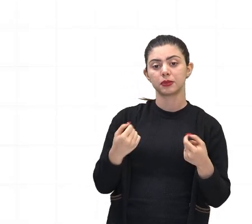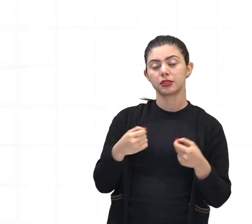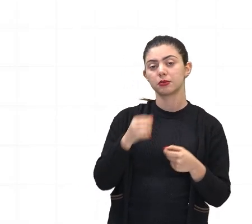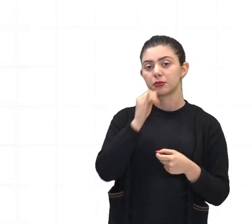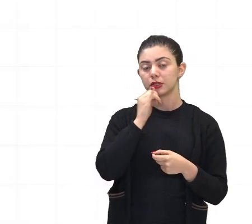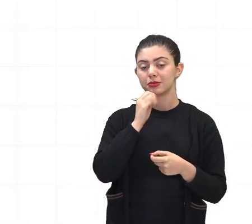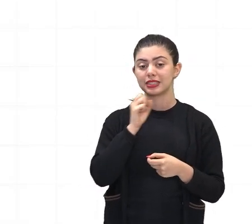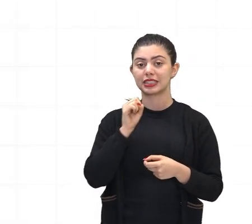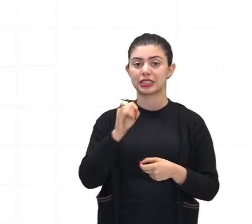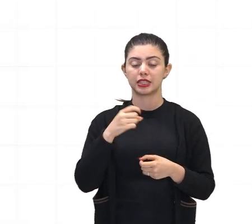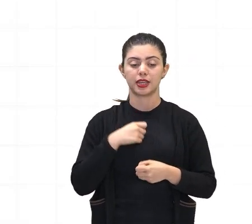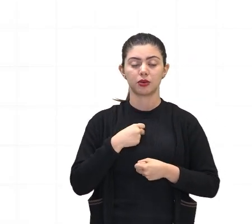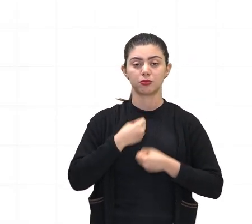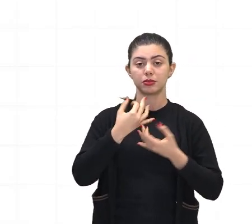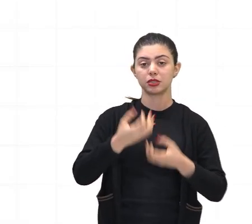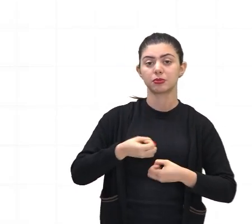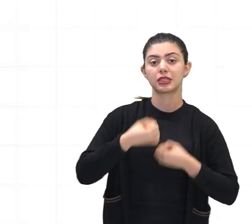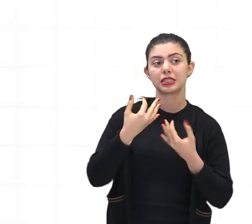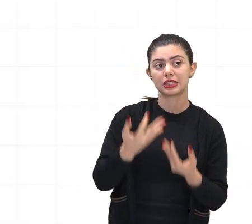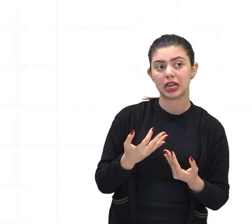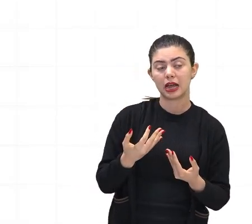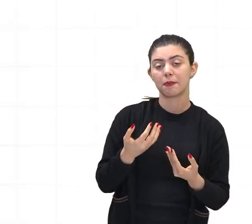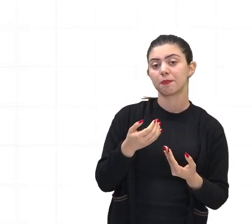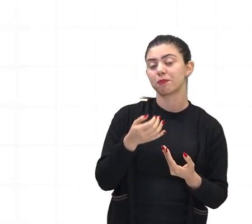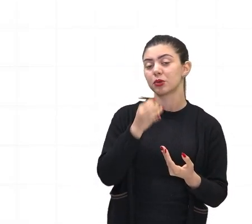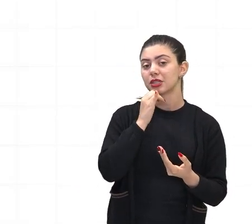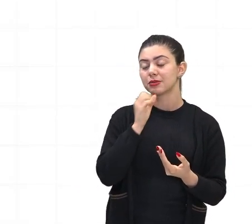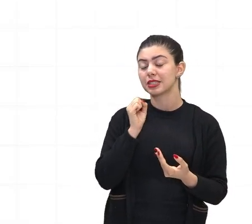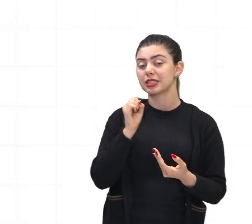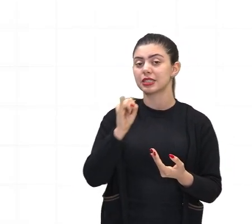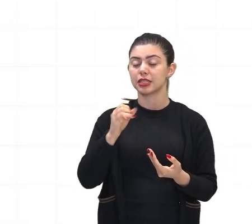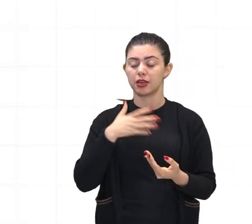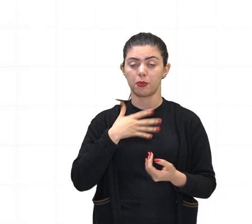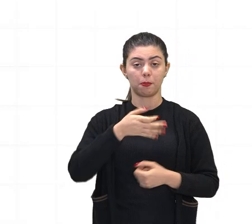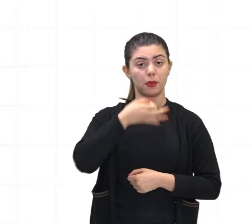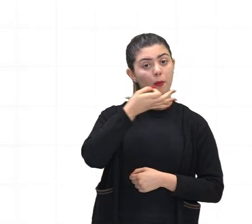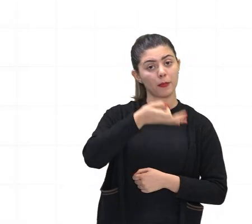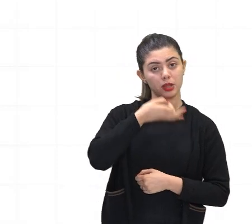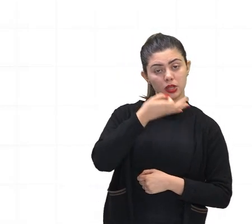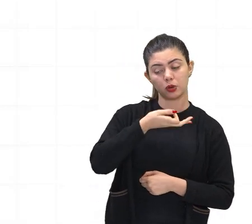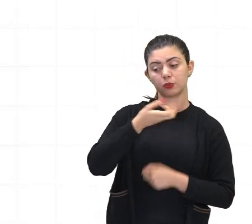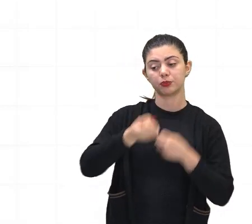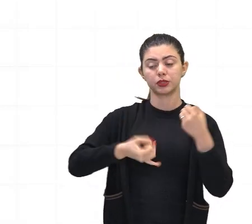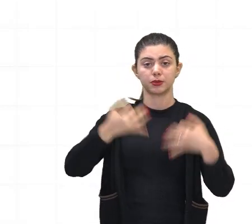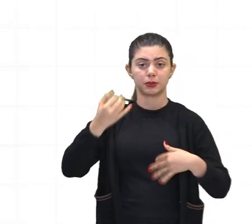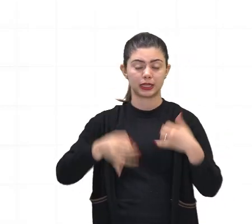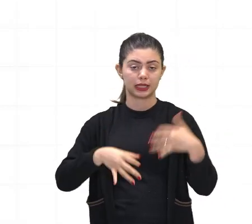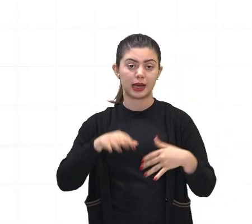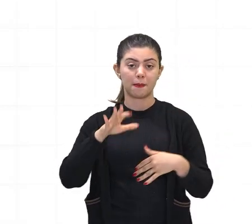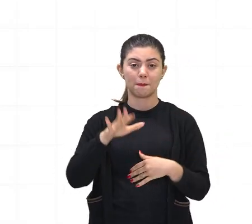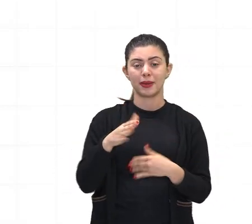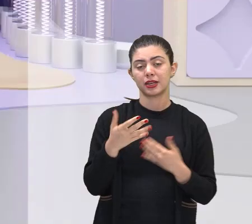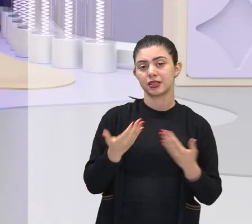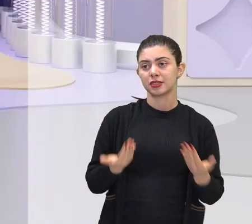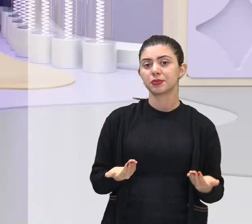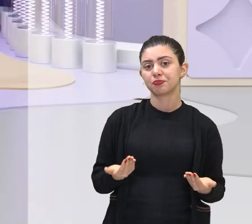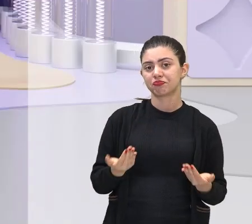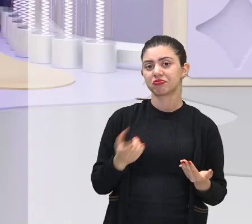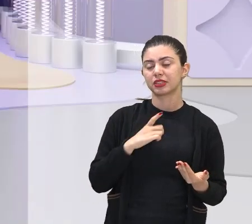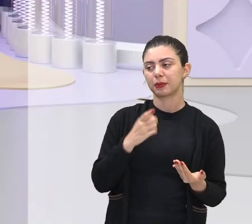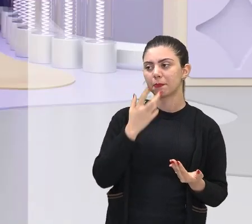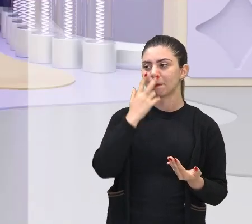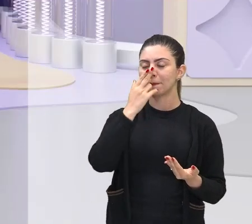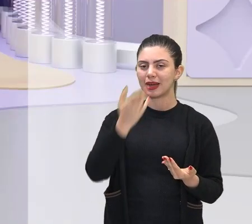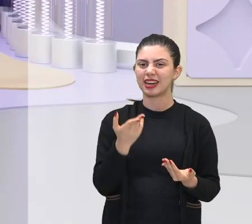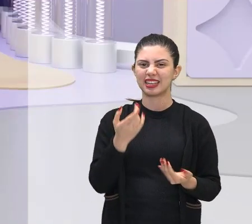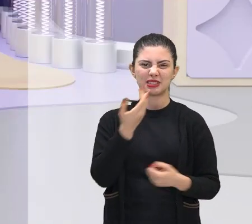consequências daquilo que expressamos. Se a opinião que eu expresso, de repente, ela culmina num ato